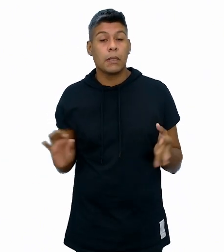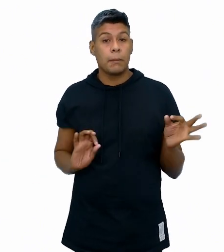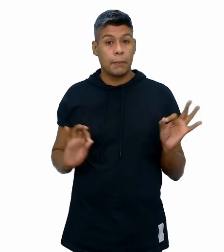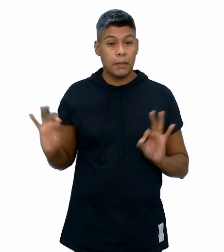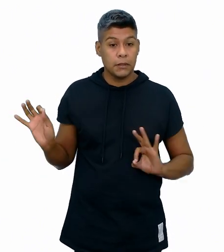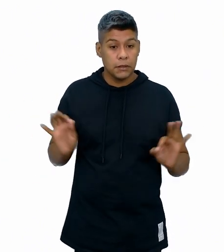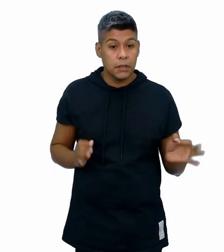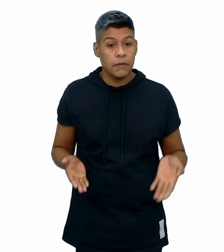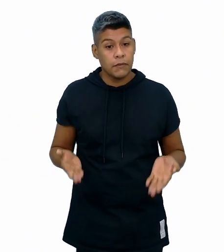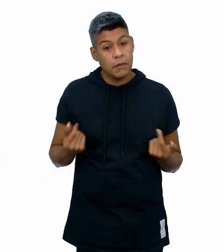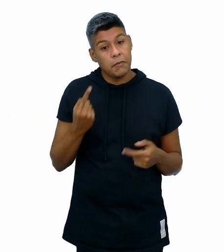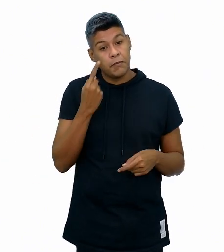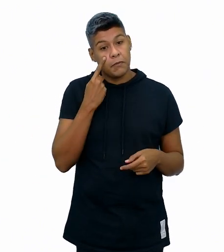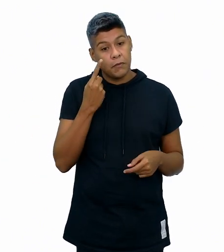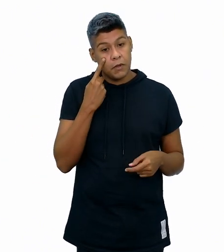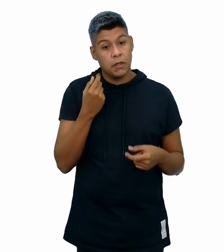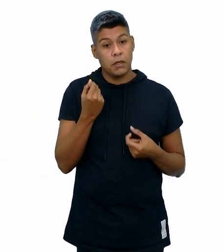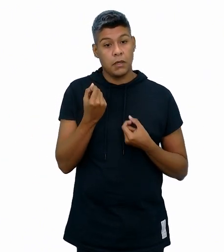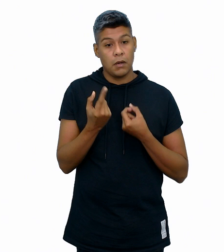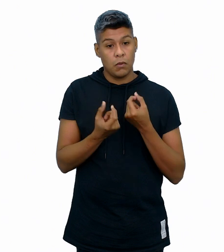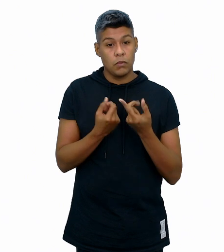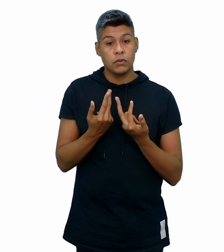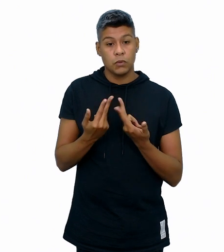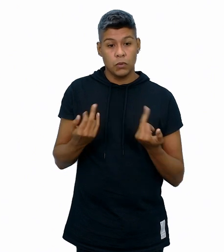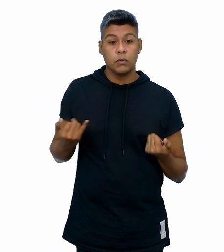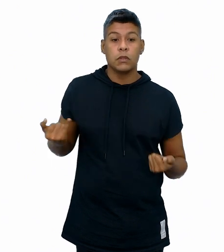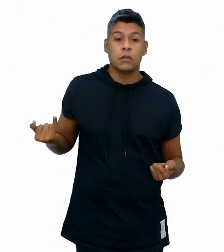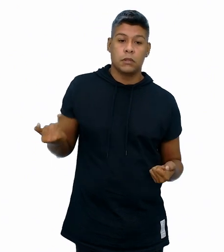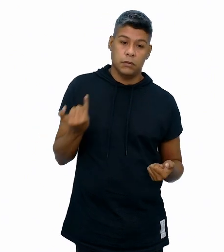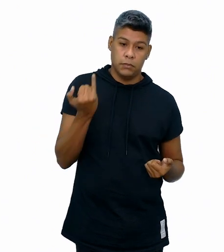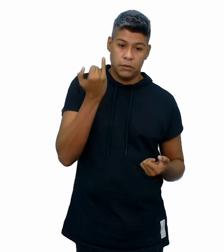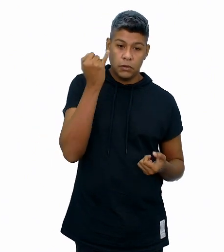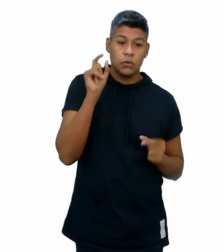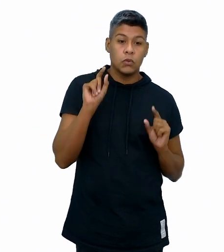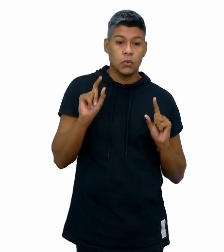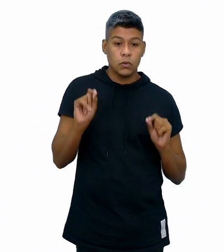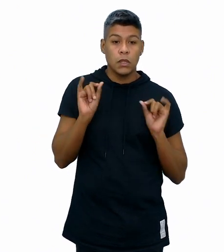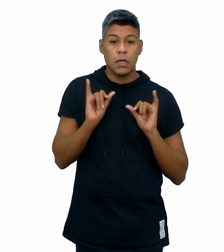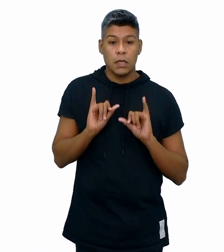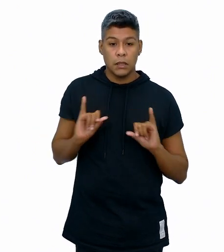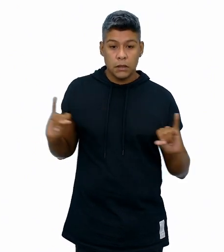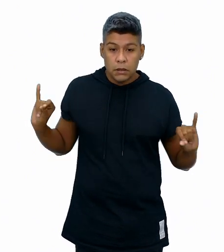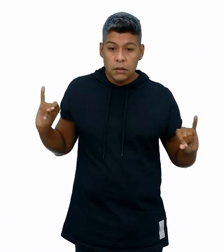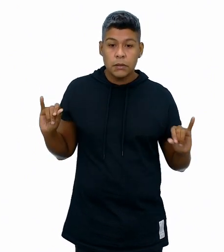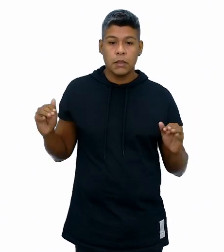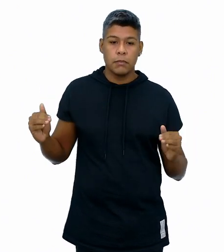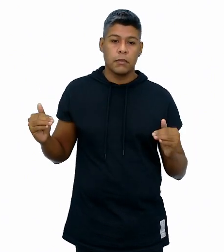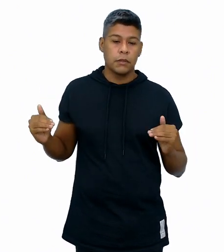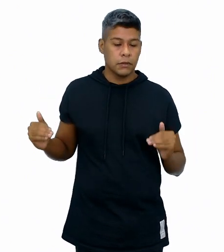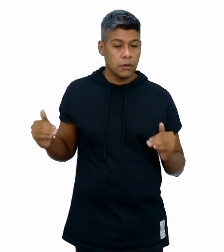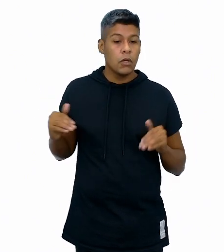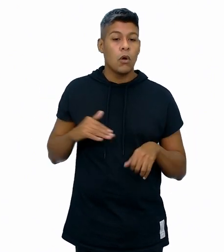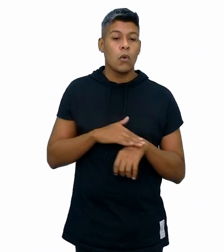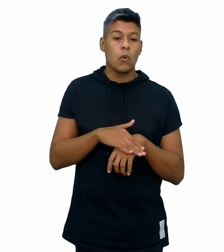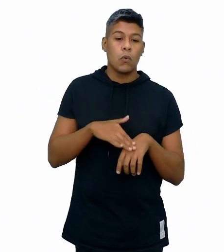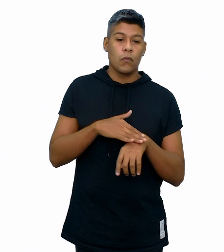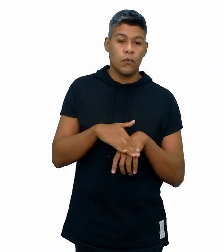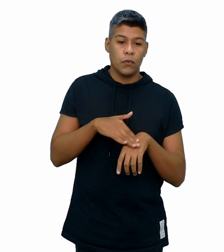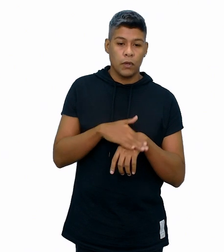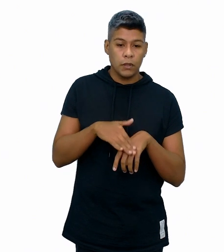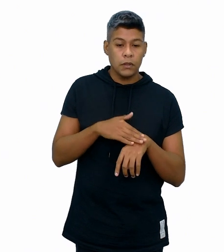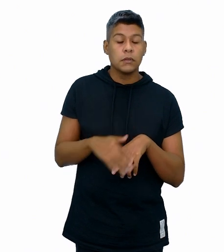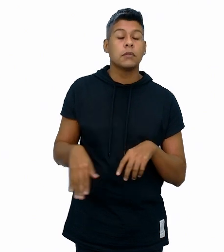planejar, vamos rever alguns pontos importantes, observando a campanha abaixo. Conversem sobre